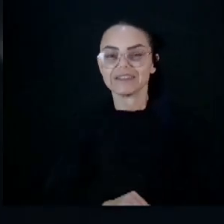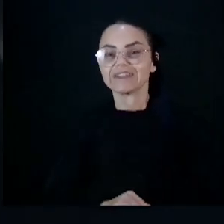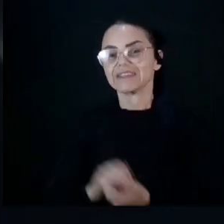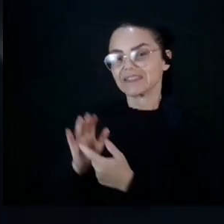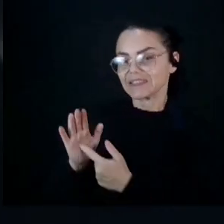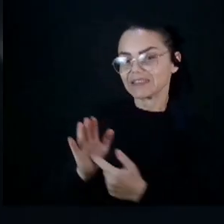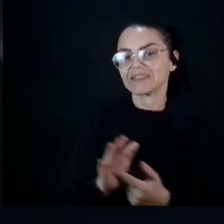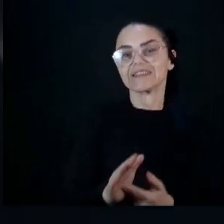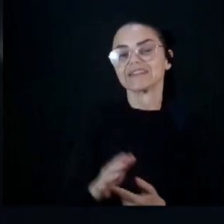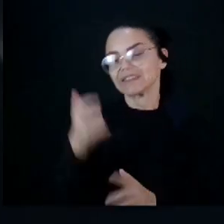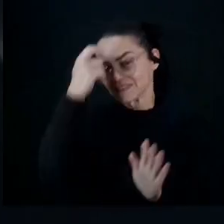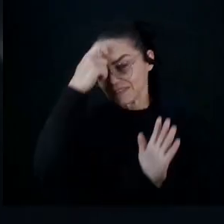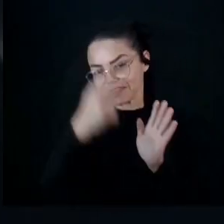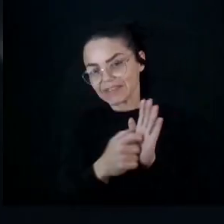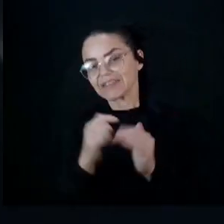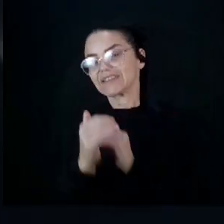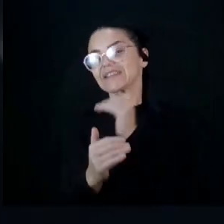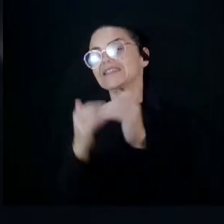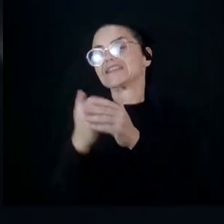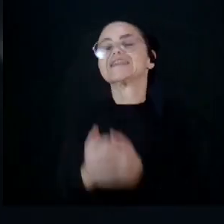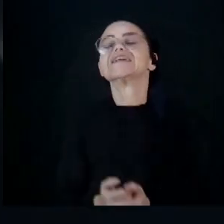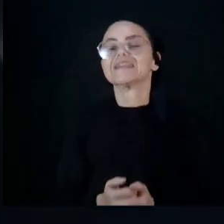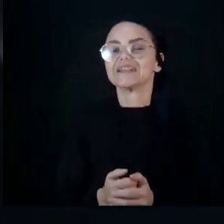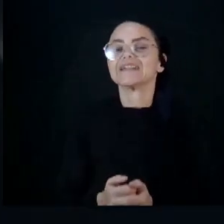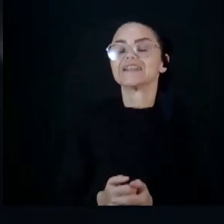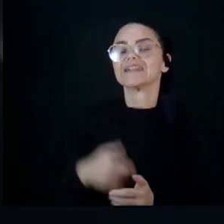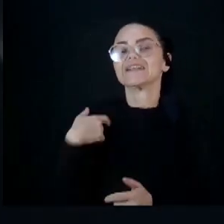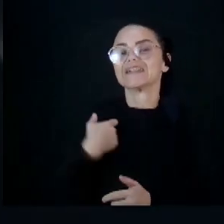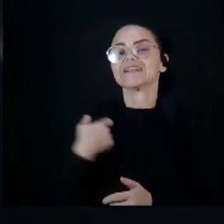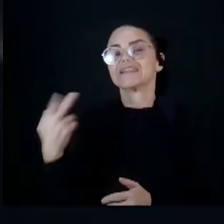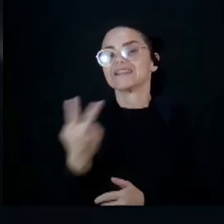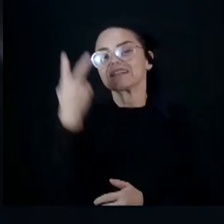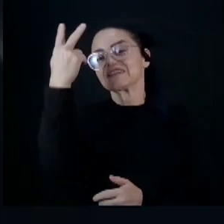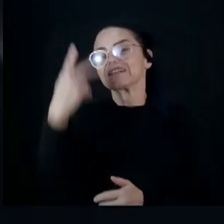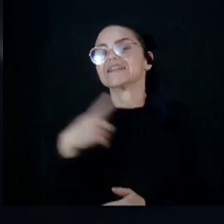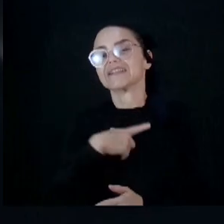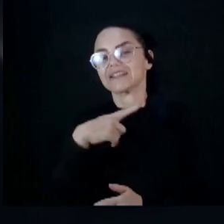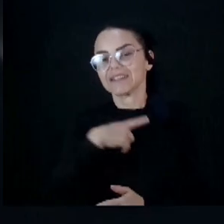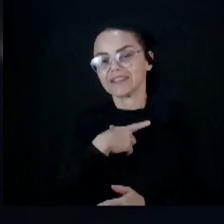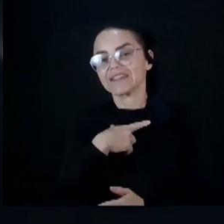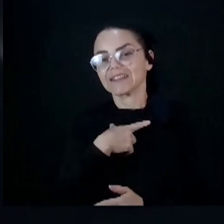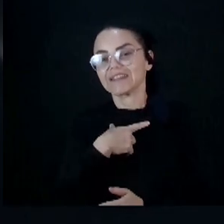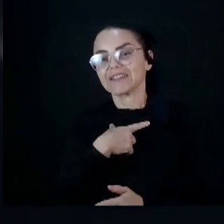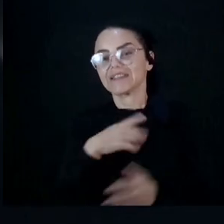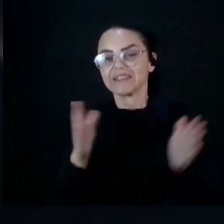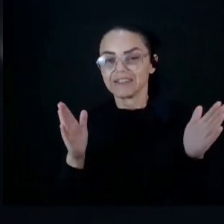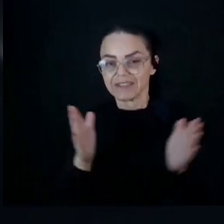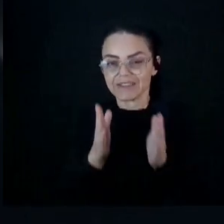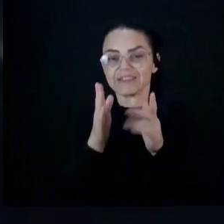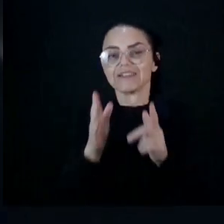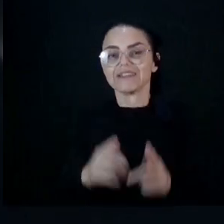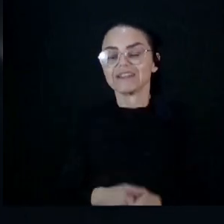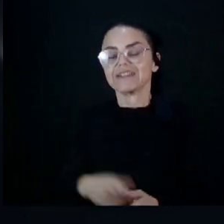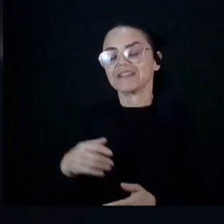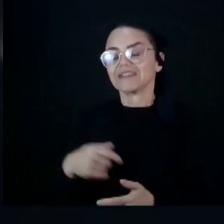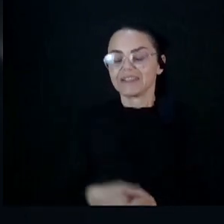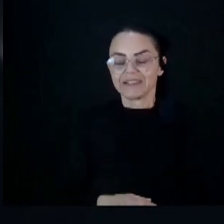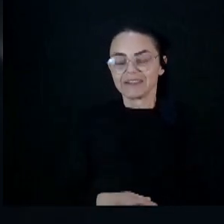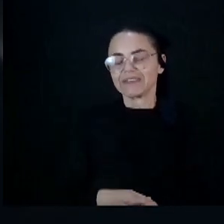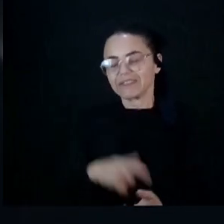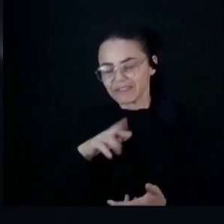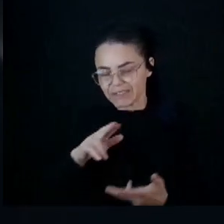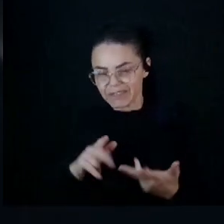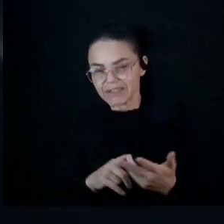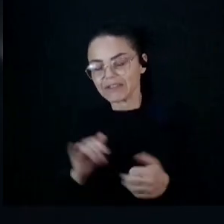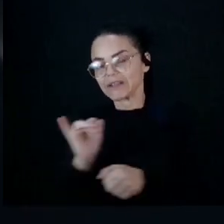IA está avançando sobre um dos recursos mais valiosos que existem, o tempo. No fundo, muitas dessas ferramentas